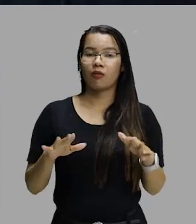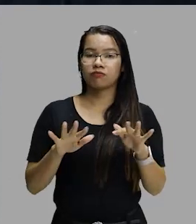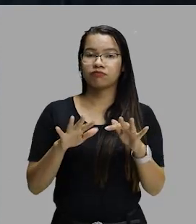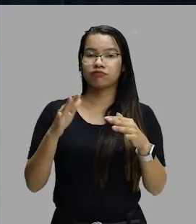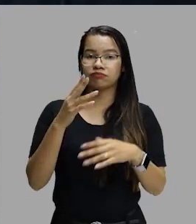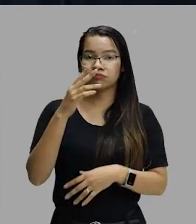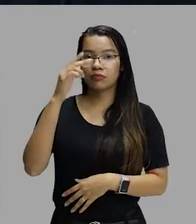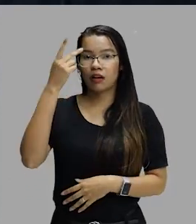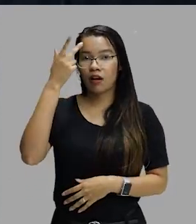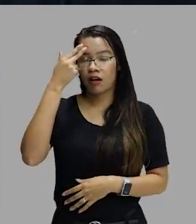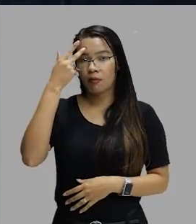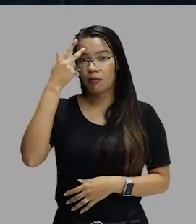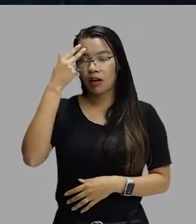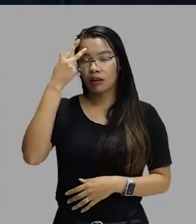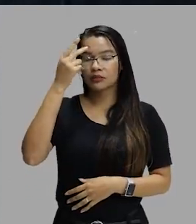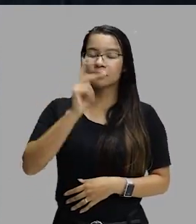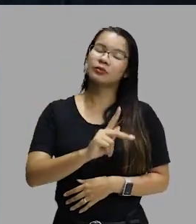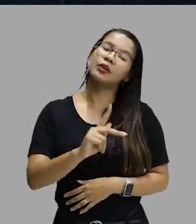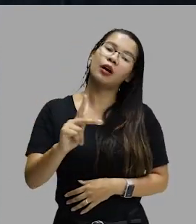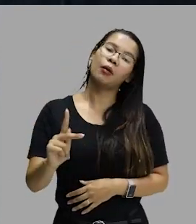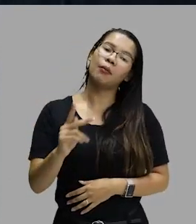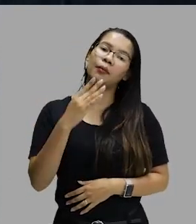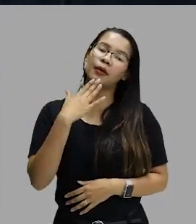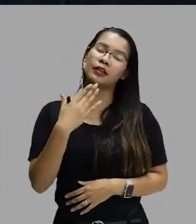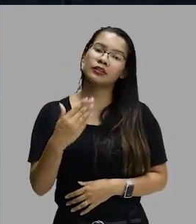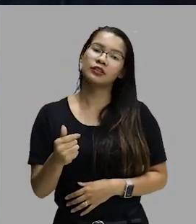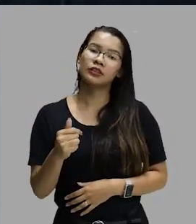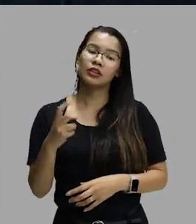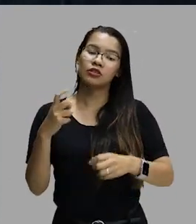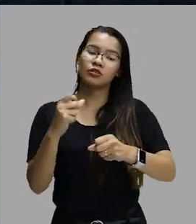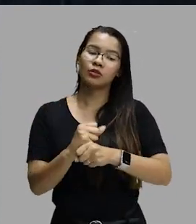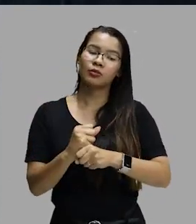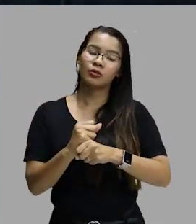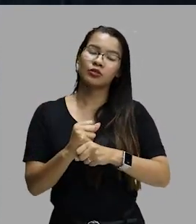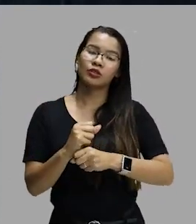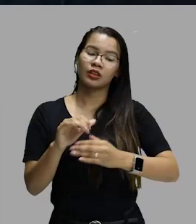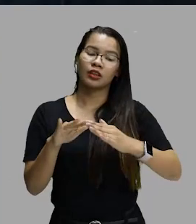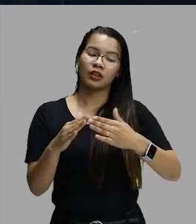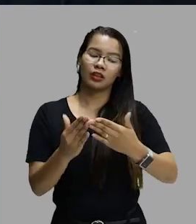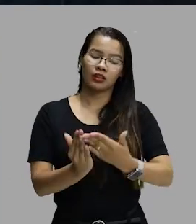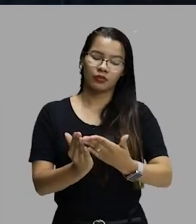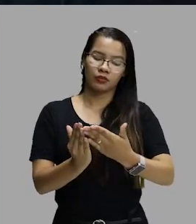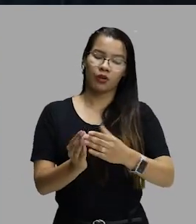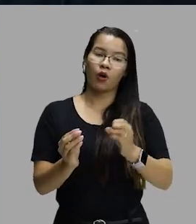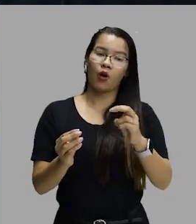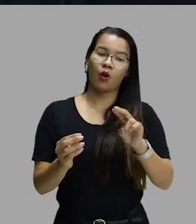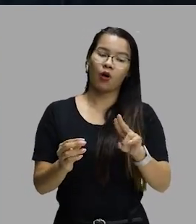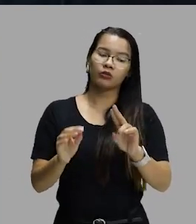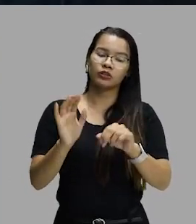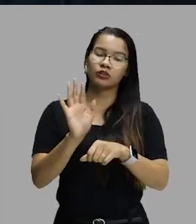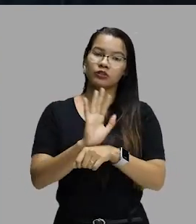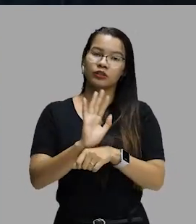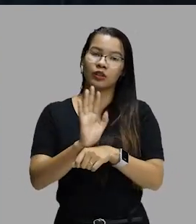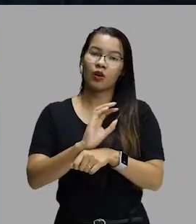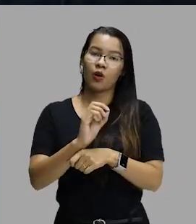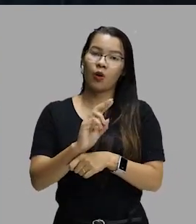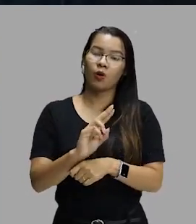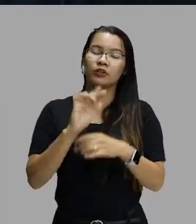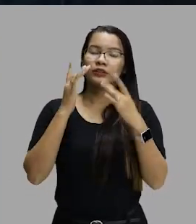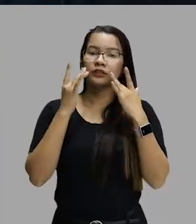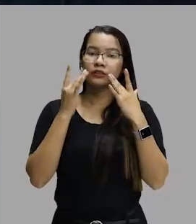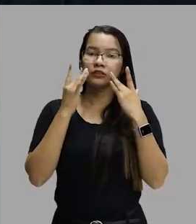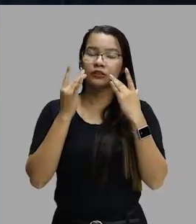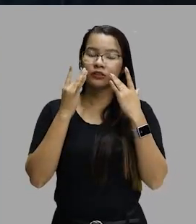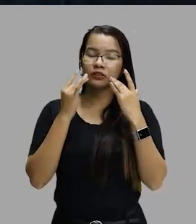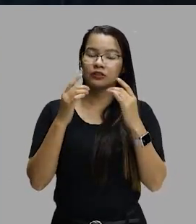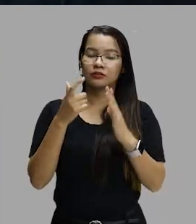de clássicos da literatura, ou de filmes, ou ainda de um auto, né, de um texto teatral.